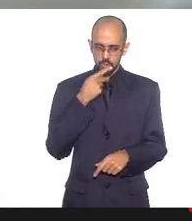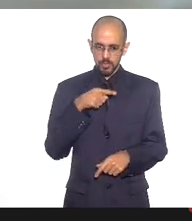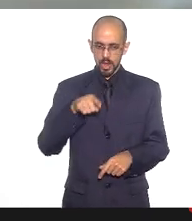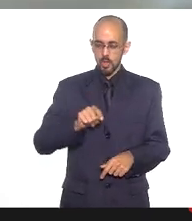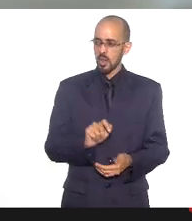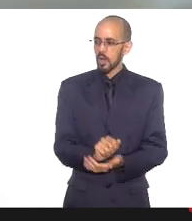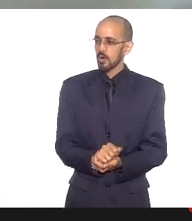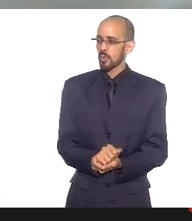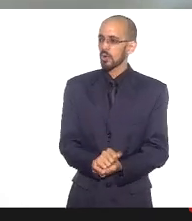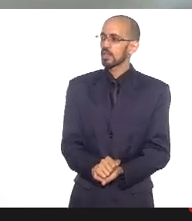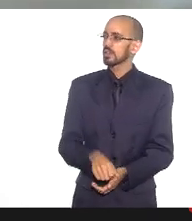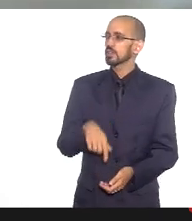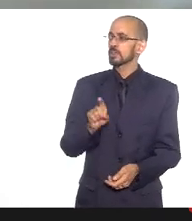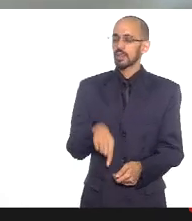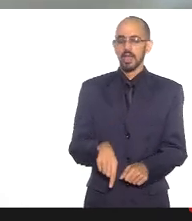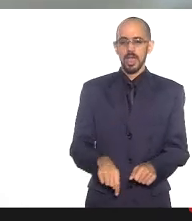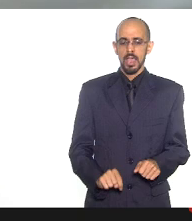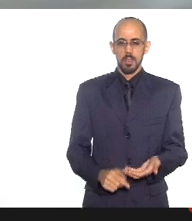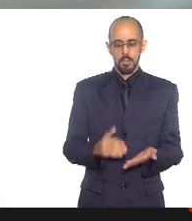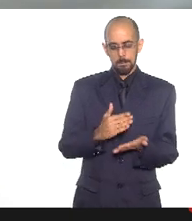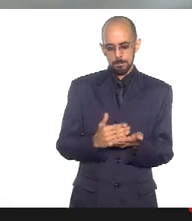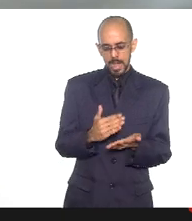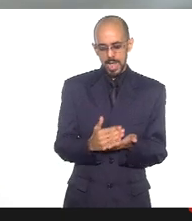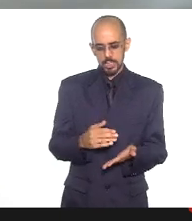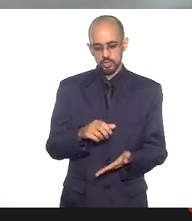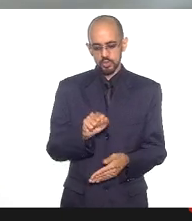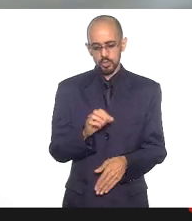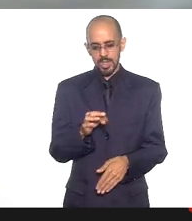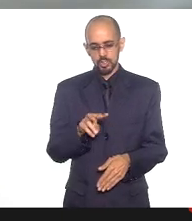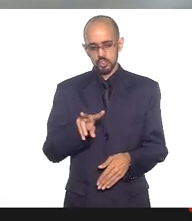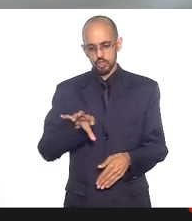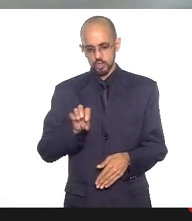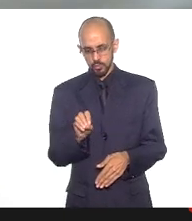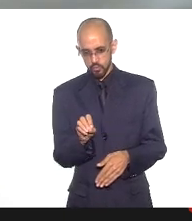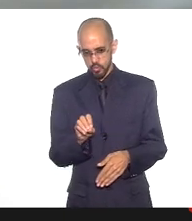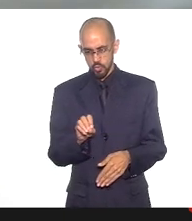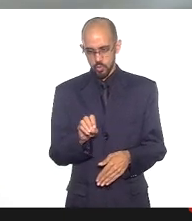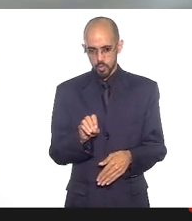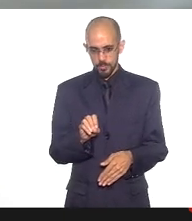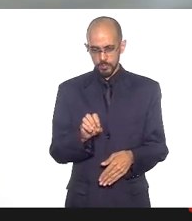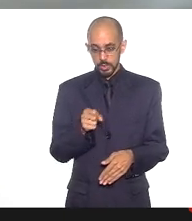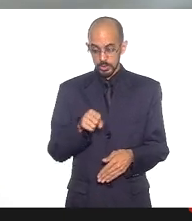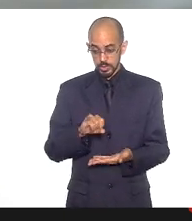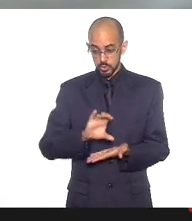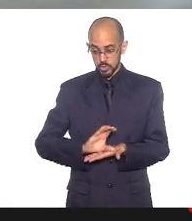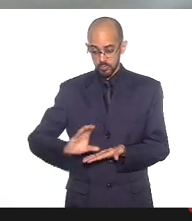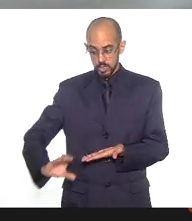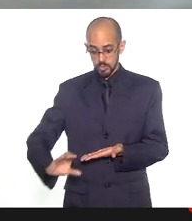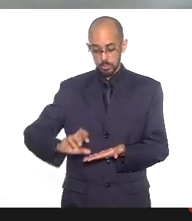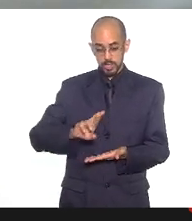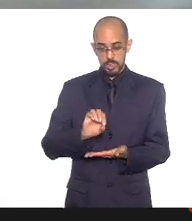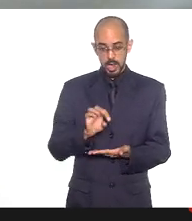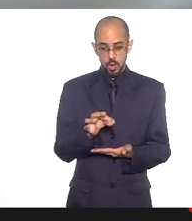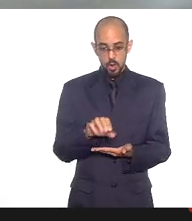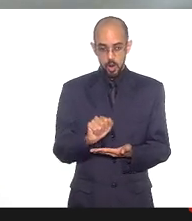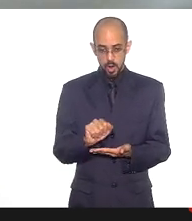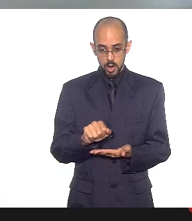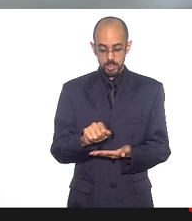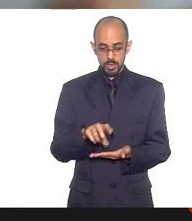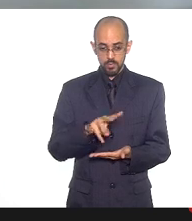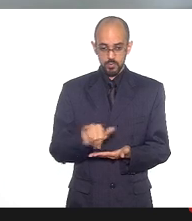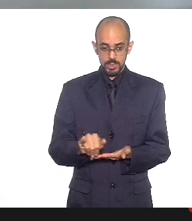se os investimentos da Rota 3 serão abatidos